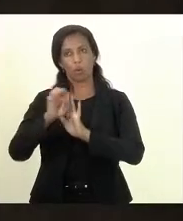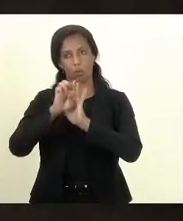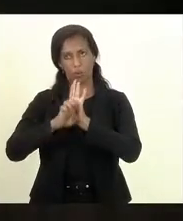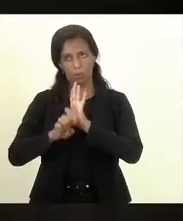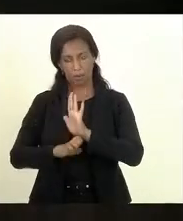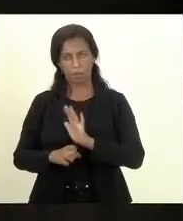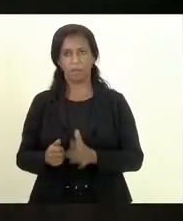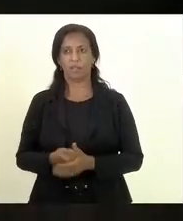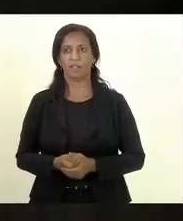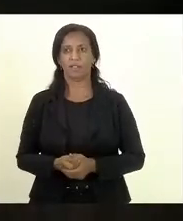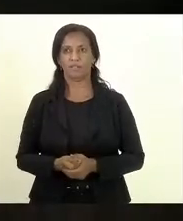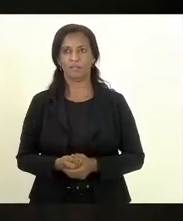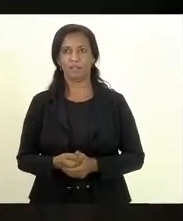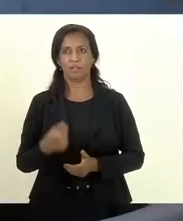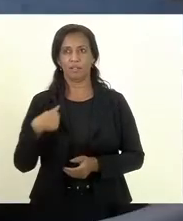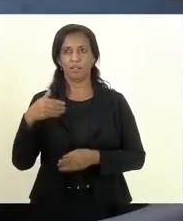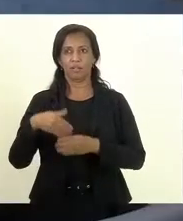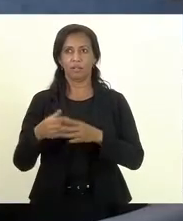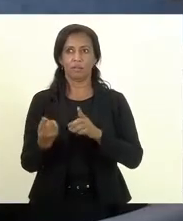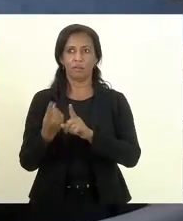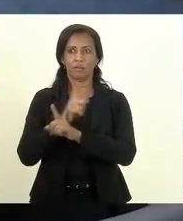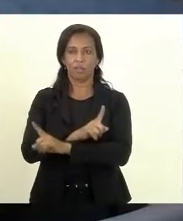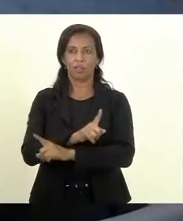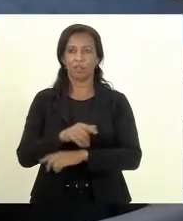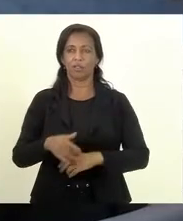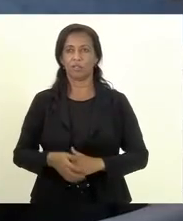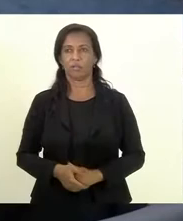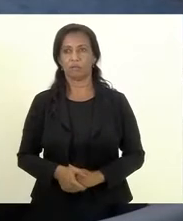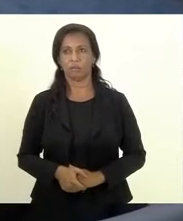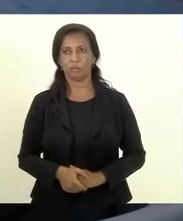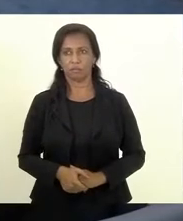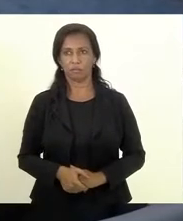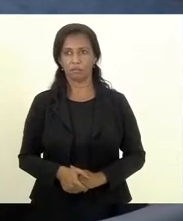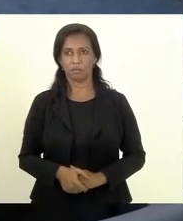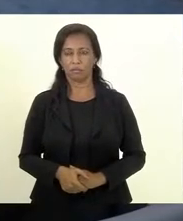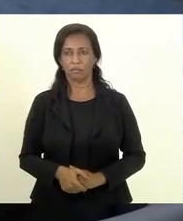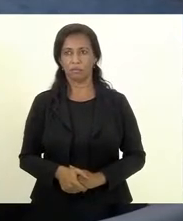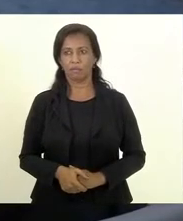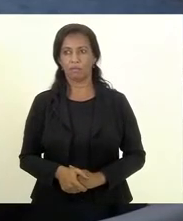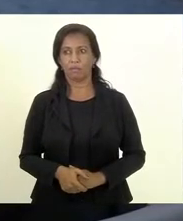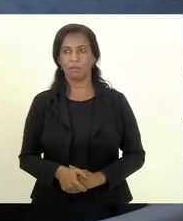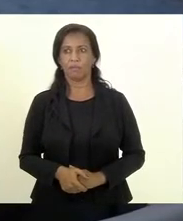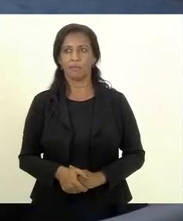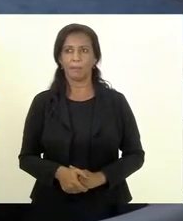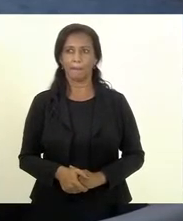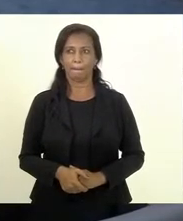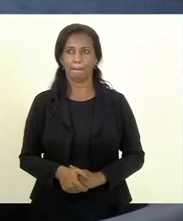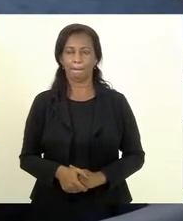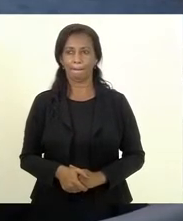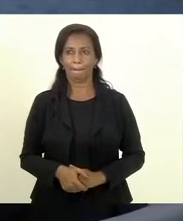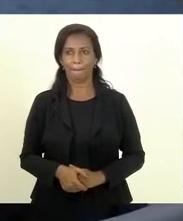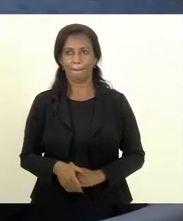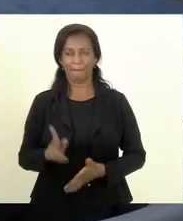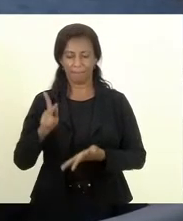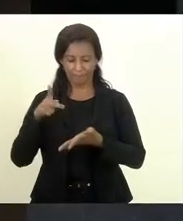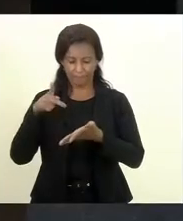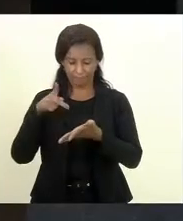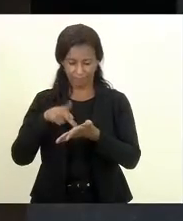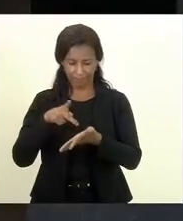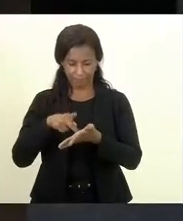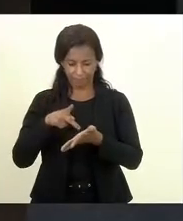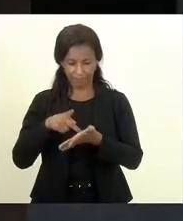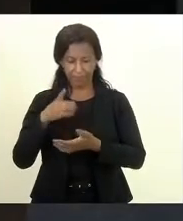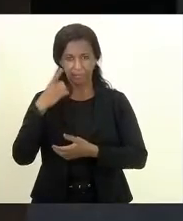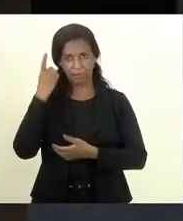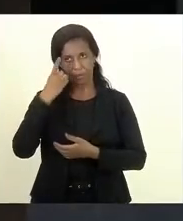emendas. Divergente, senhor presidente. Deputado Luiz Paulo, por favor. Senhor presidente, realmente,